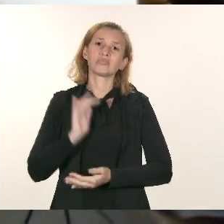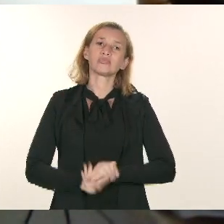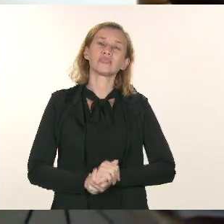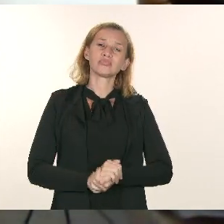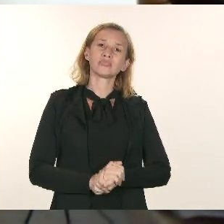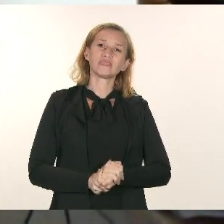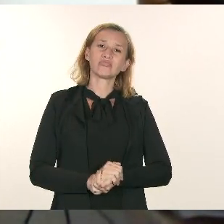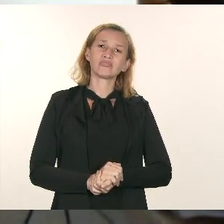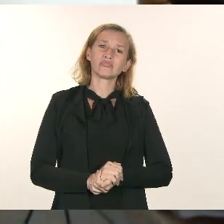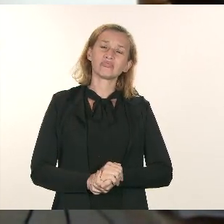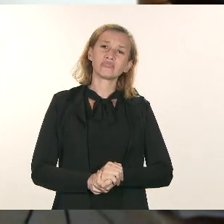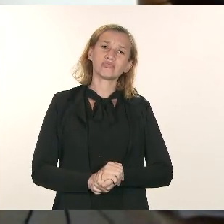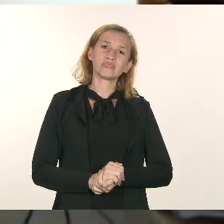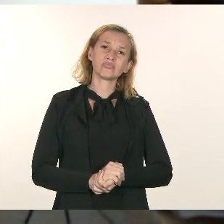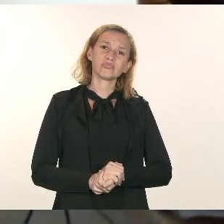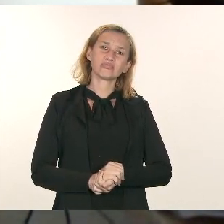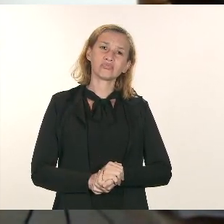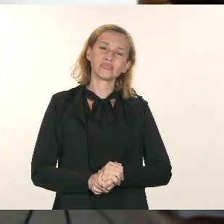negou